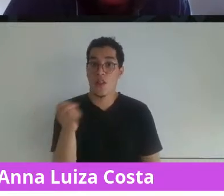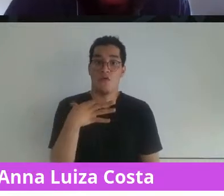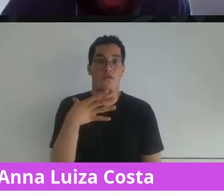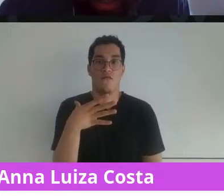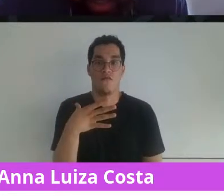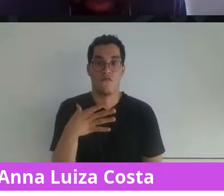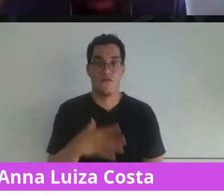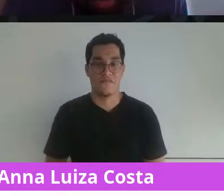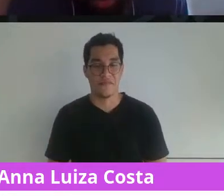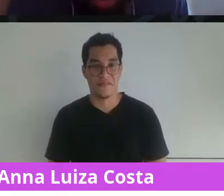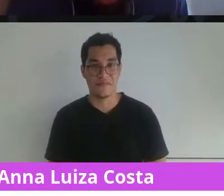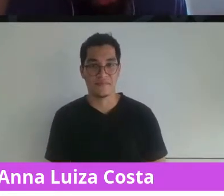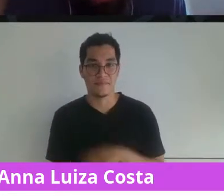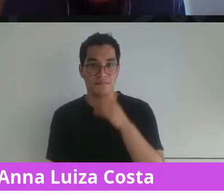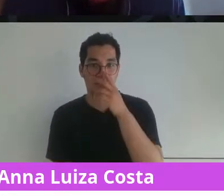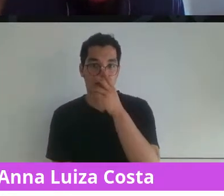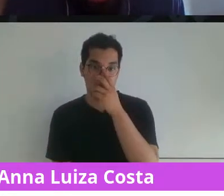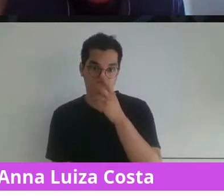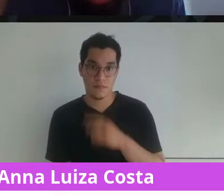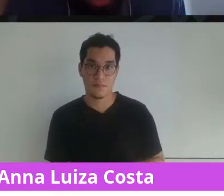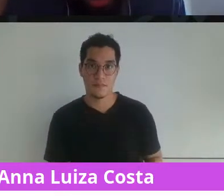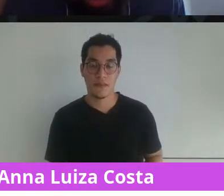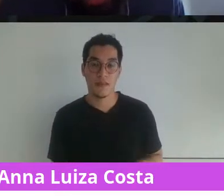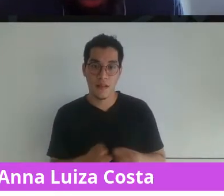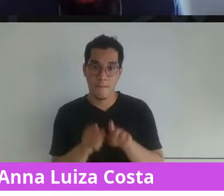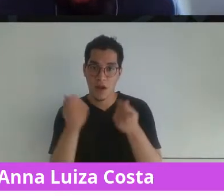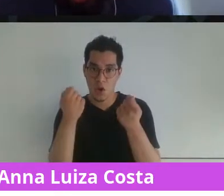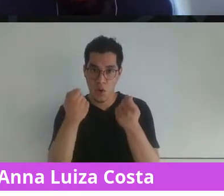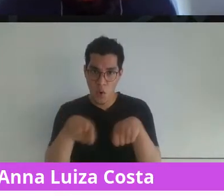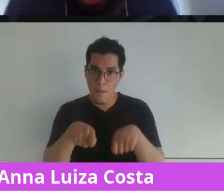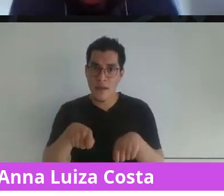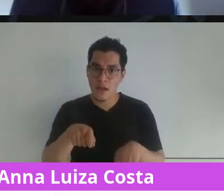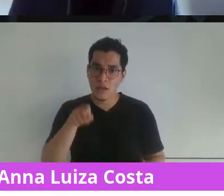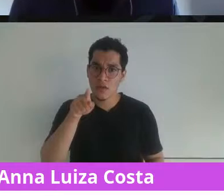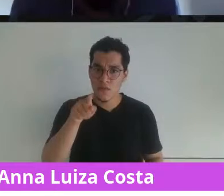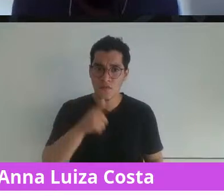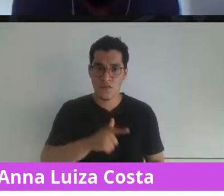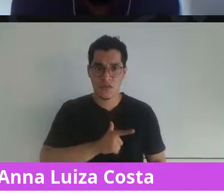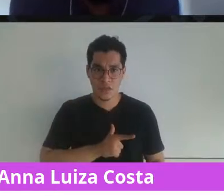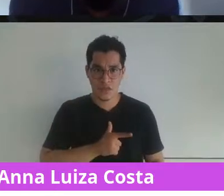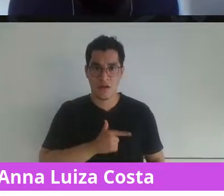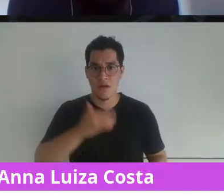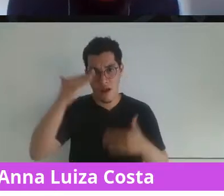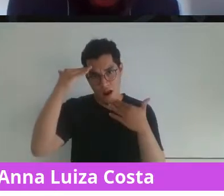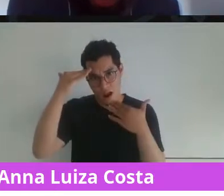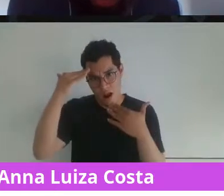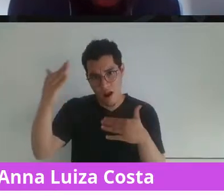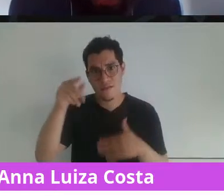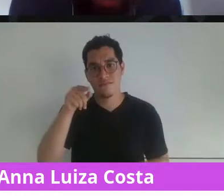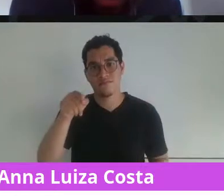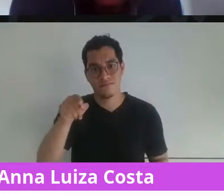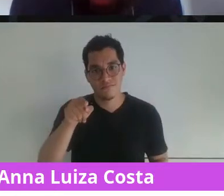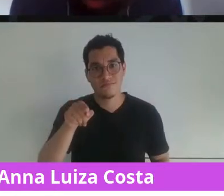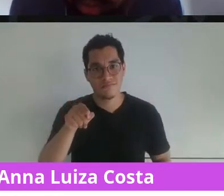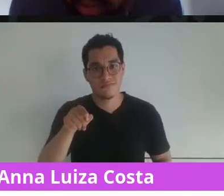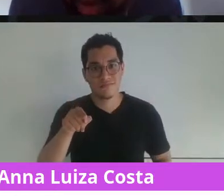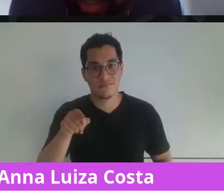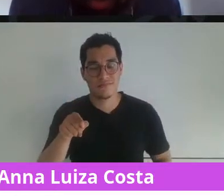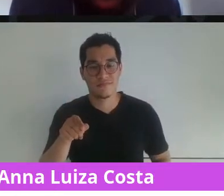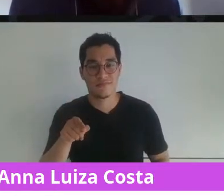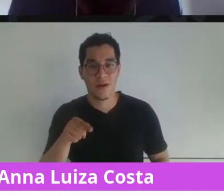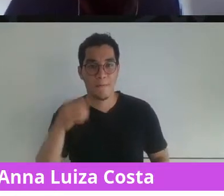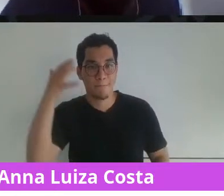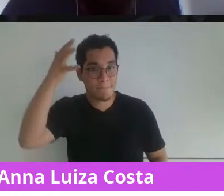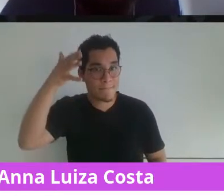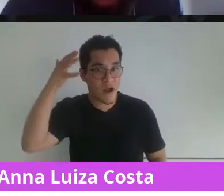daí toda a competência, todo o agradecimento à senhora por isso, né? Por ter trazido para a gente uma palestra tão boa